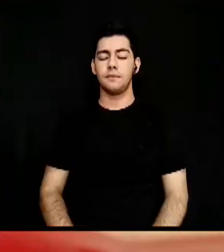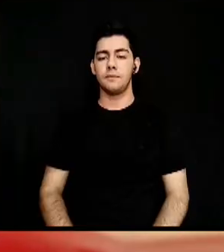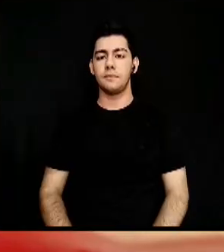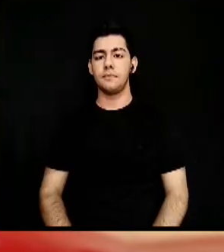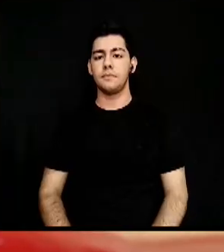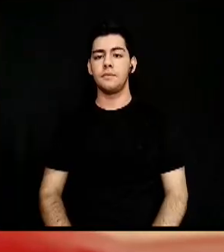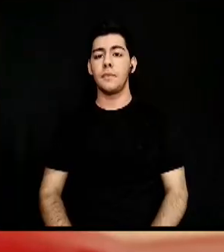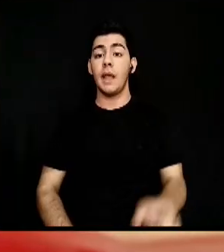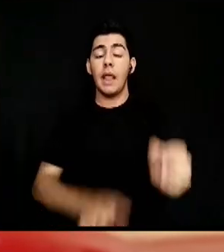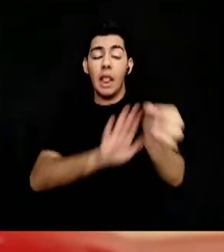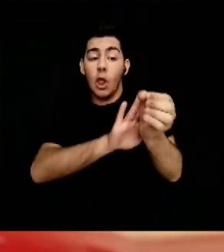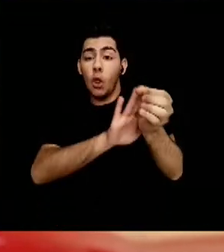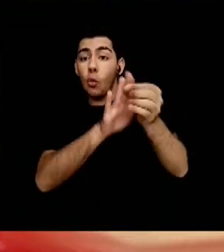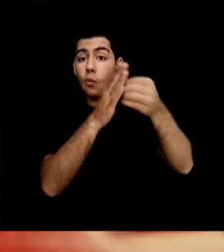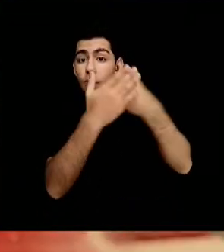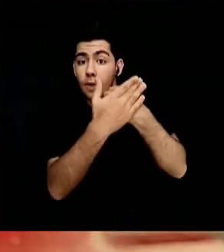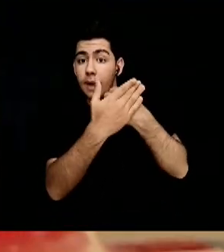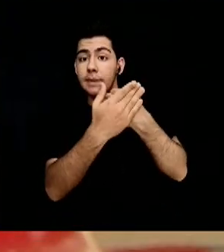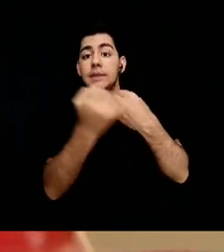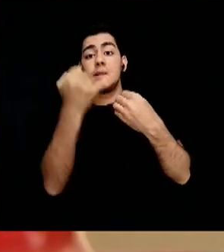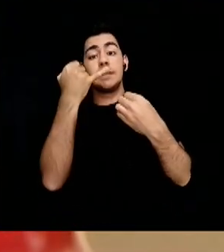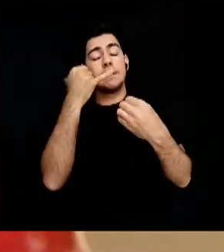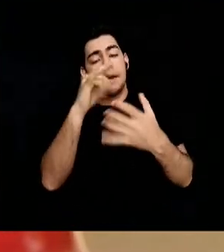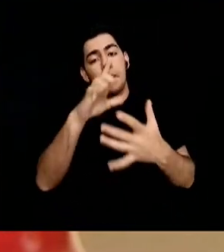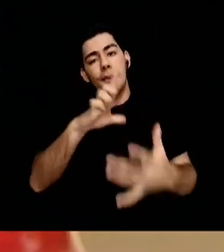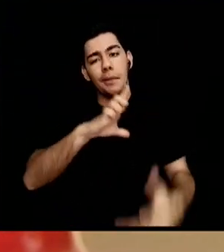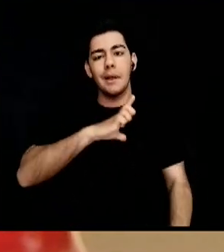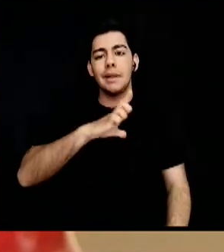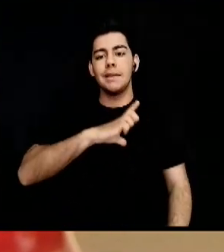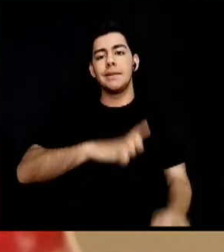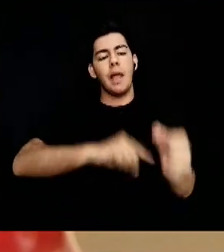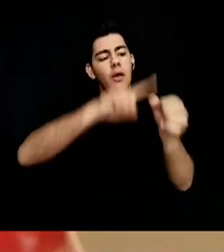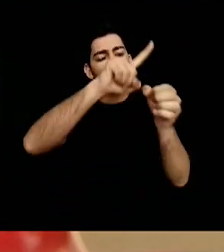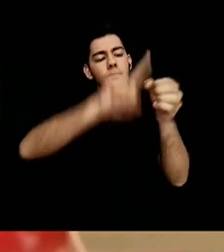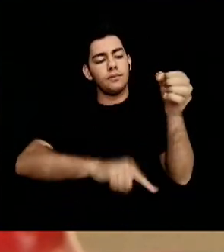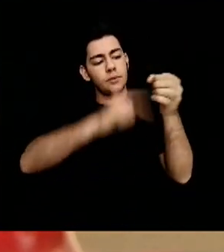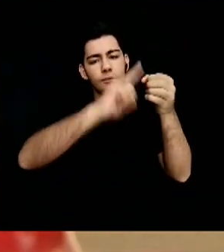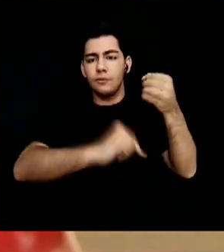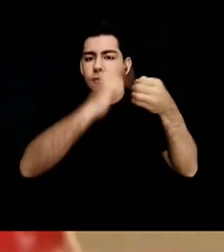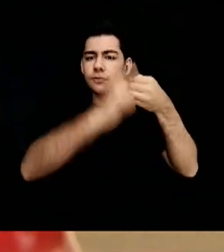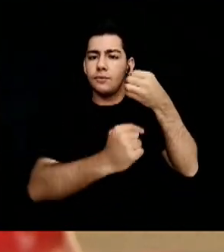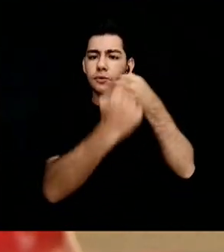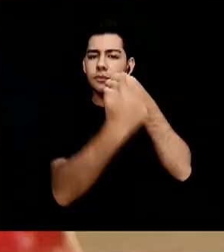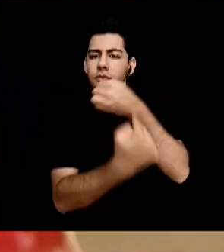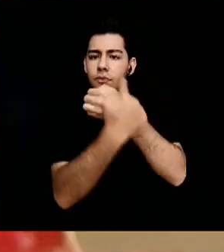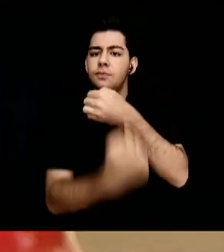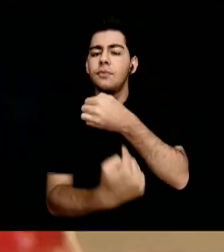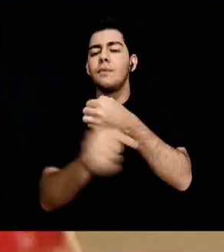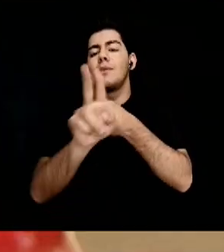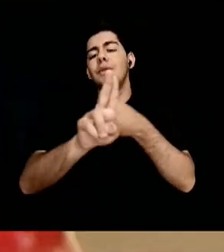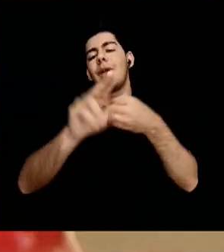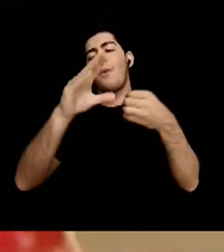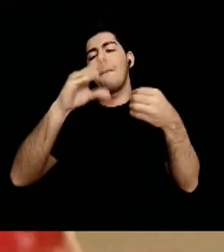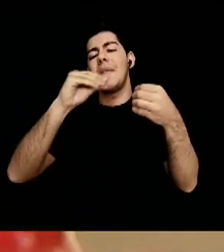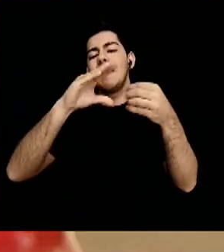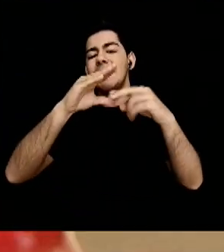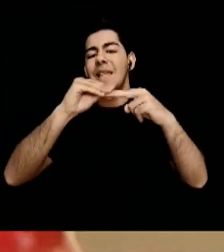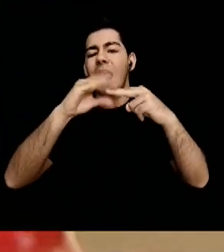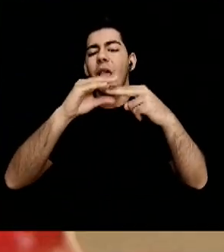tem esses vincos aqui, eu vou usar o pincel para preencher